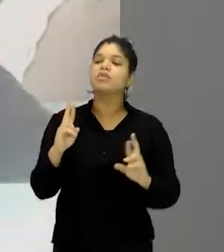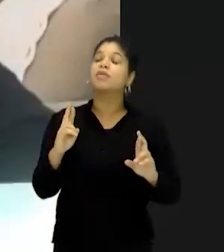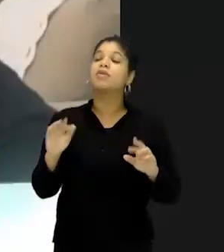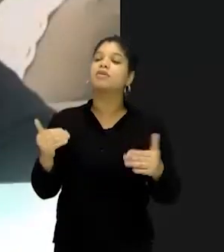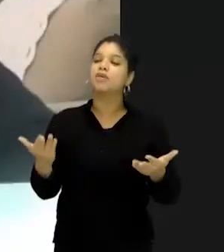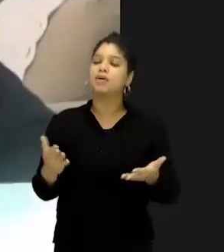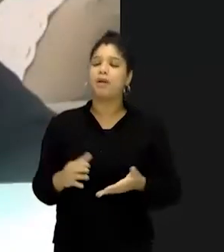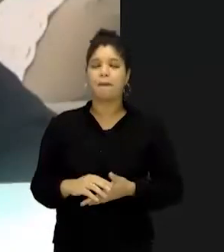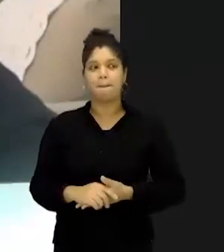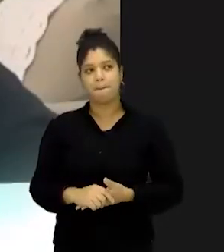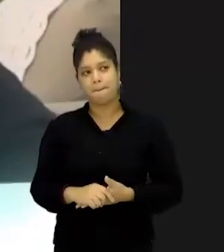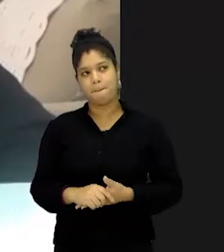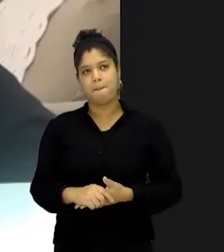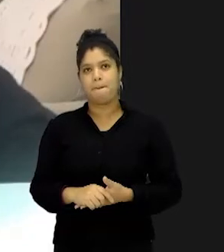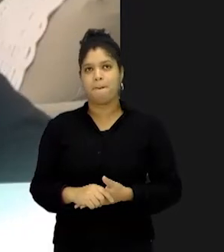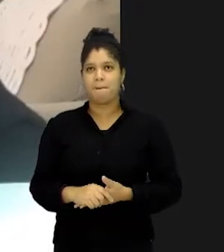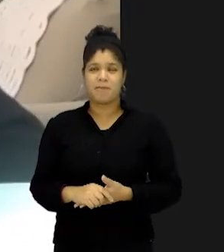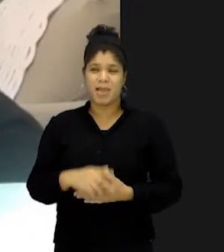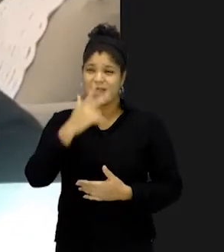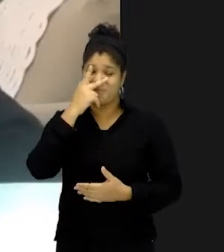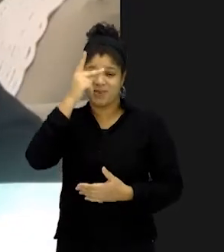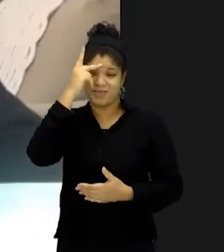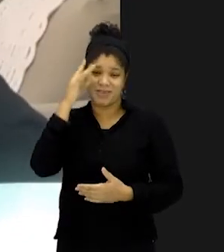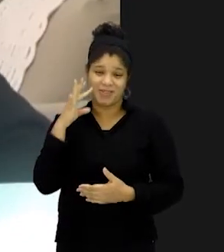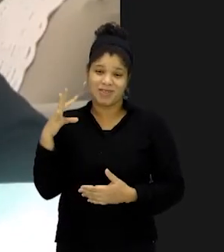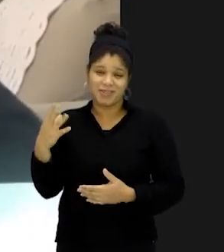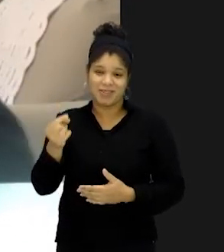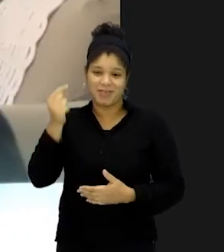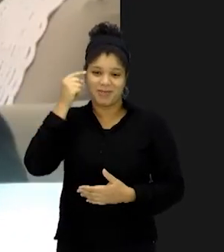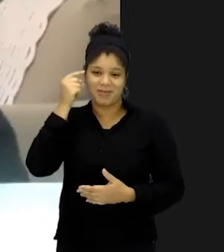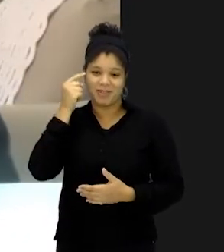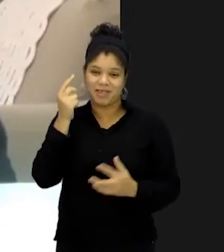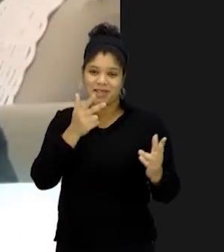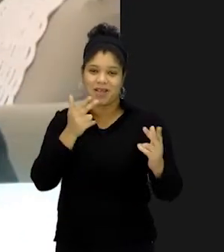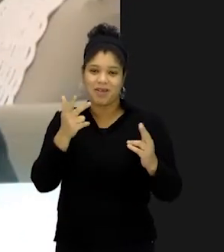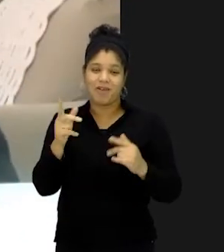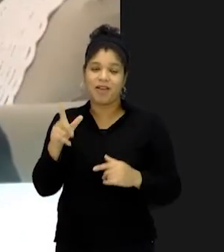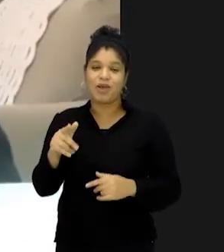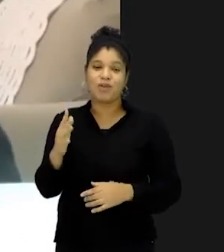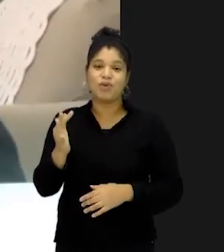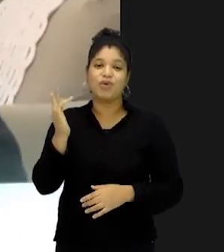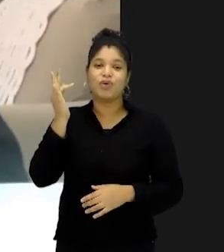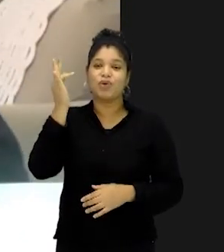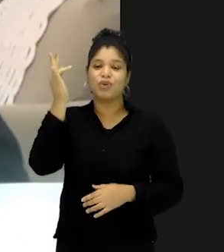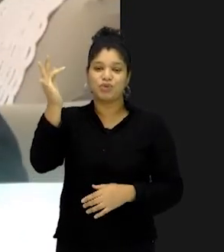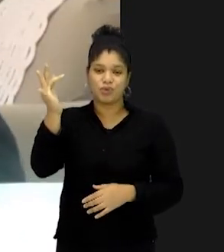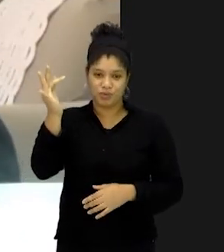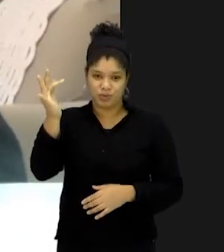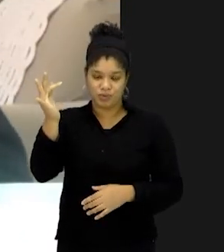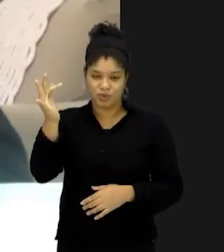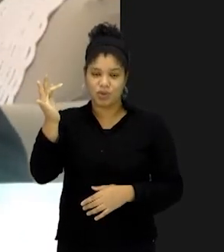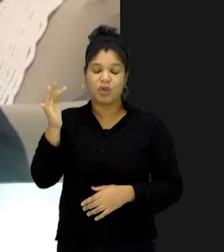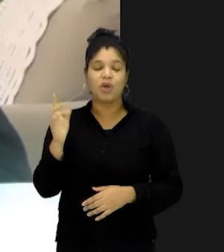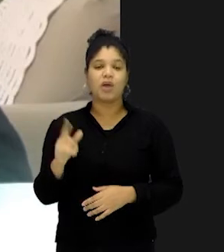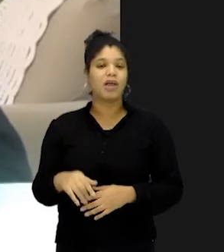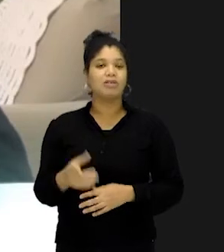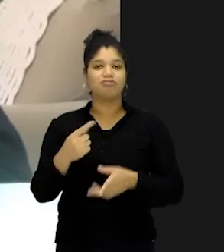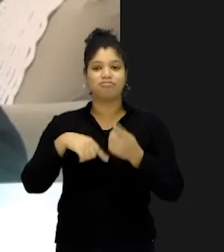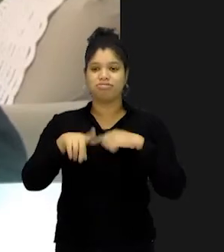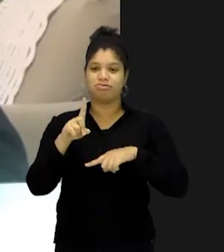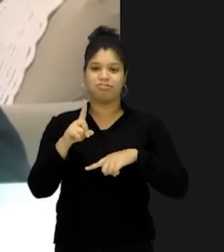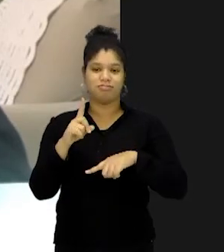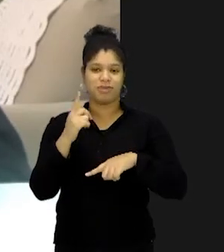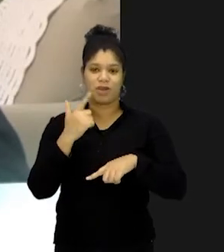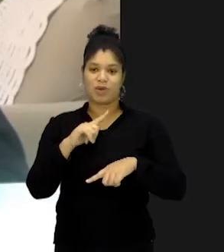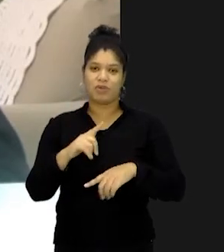Olha, eu acho que o que todo mundo espera, né? Um dia do que está fazendo, né?